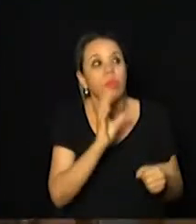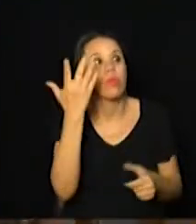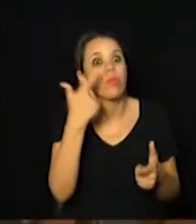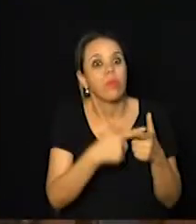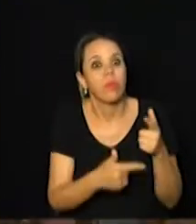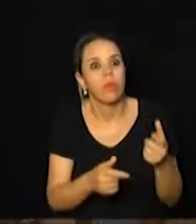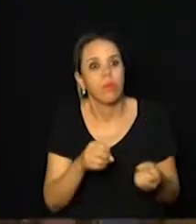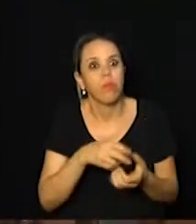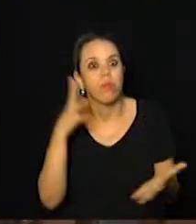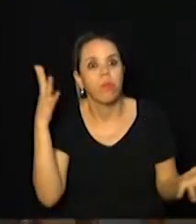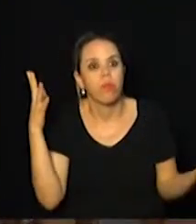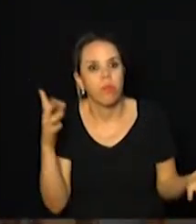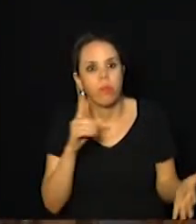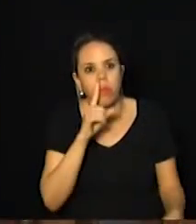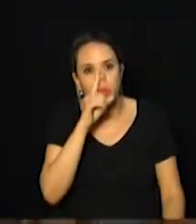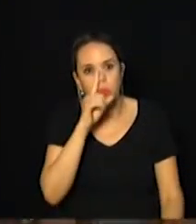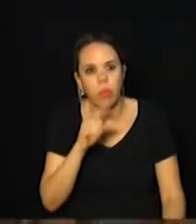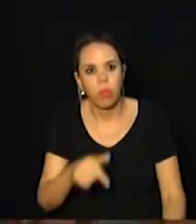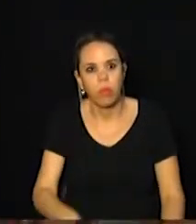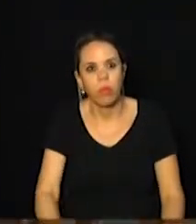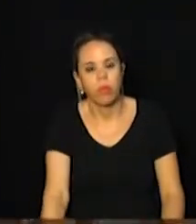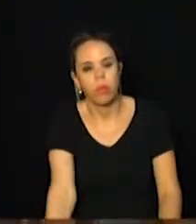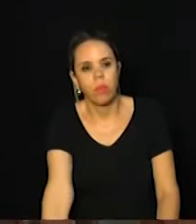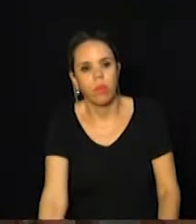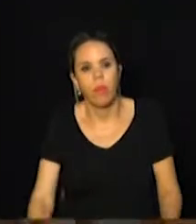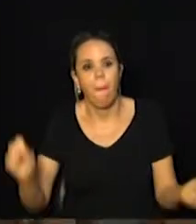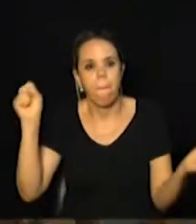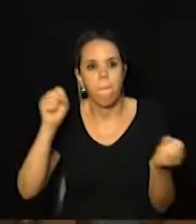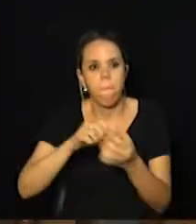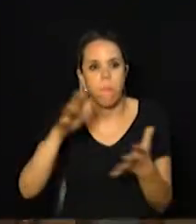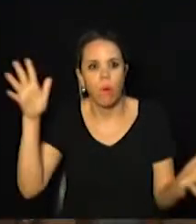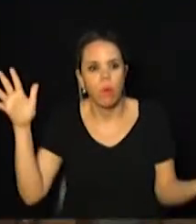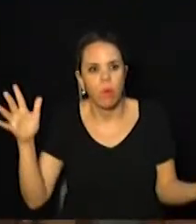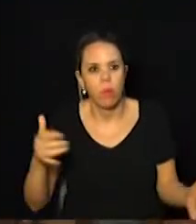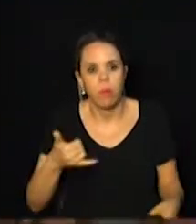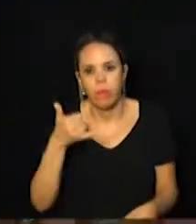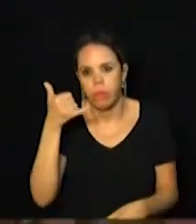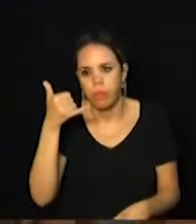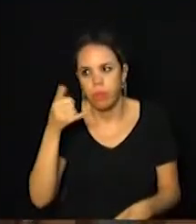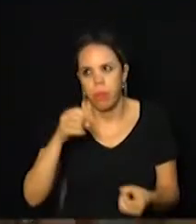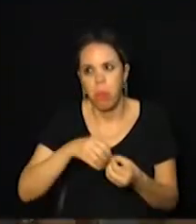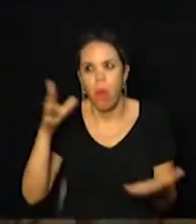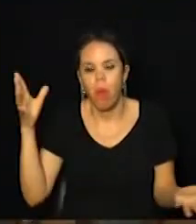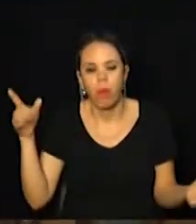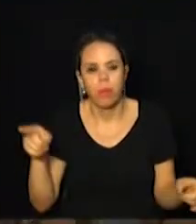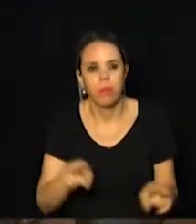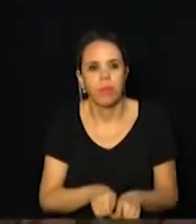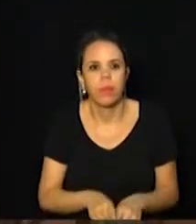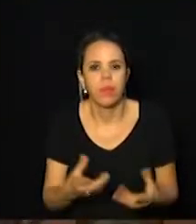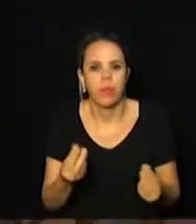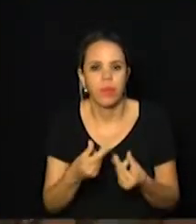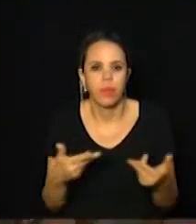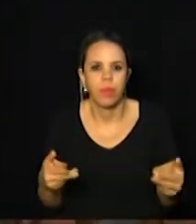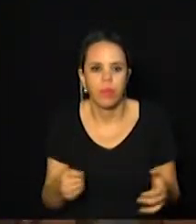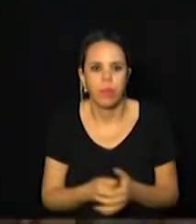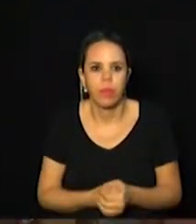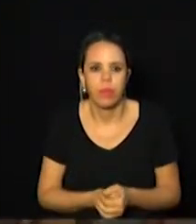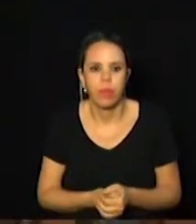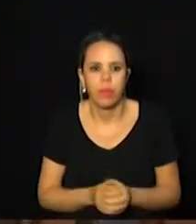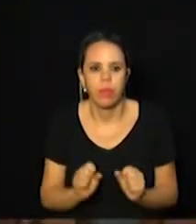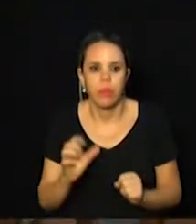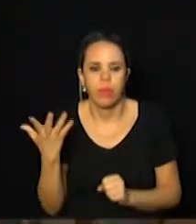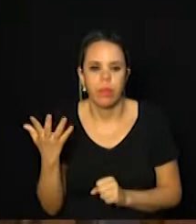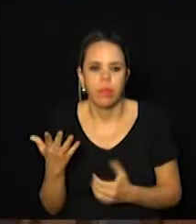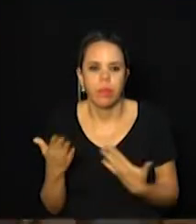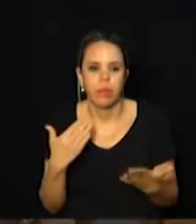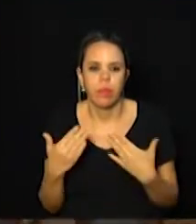acontece mas eu acho que vai explodir é o celular pode escolher então é são muitas e muitas coisas que